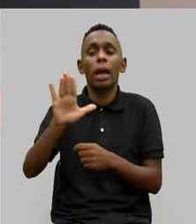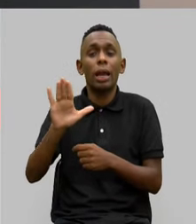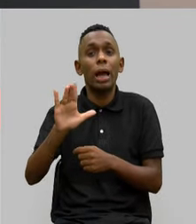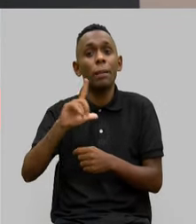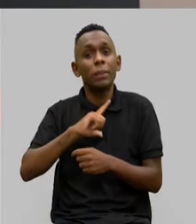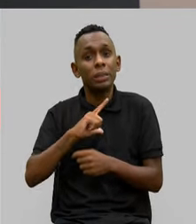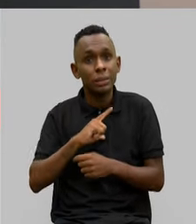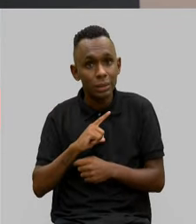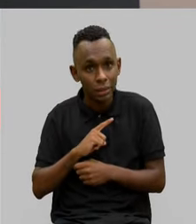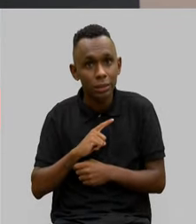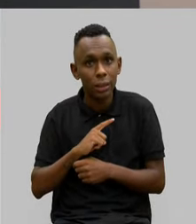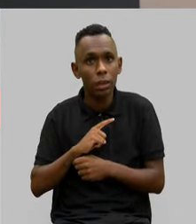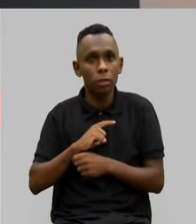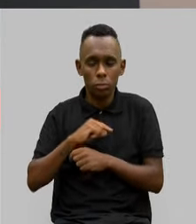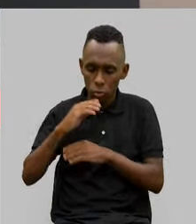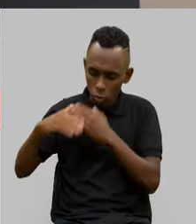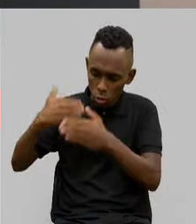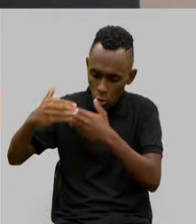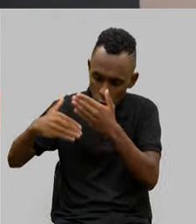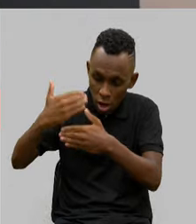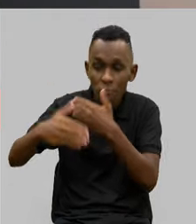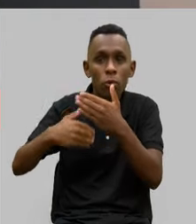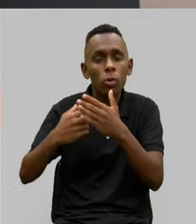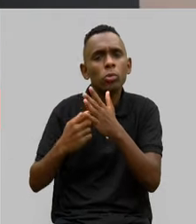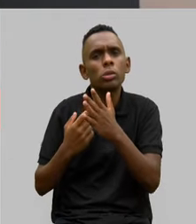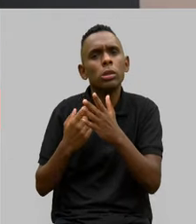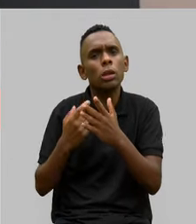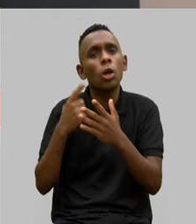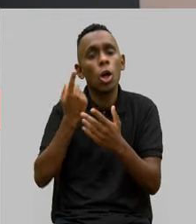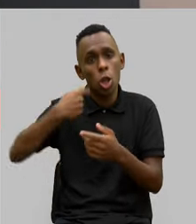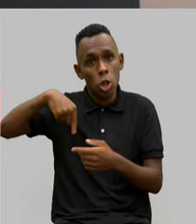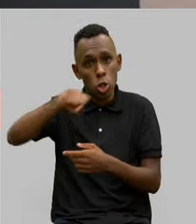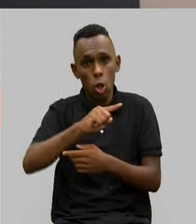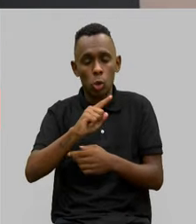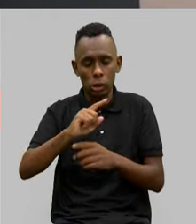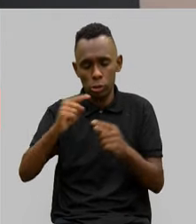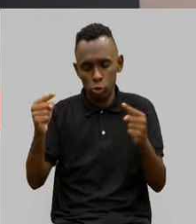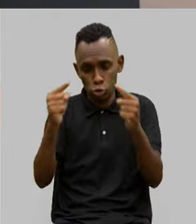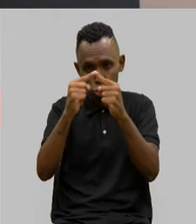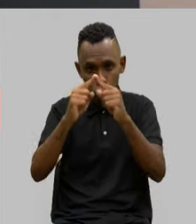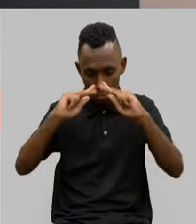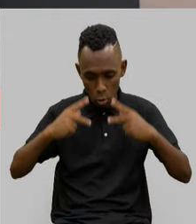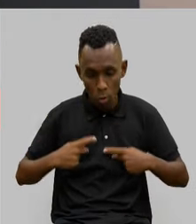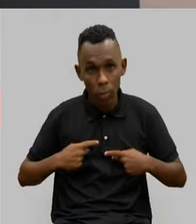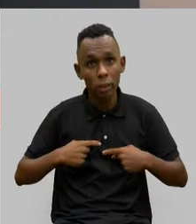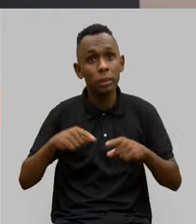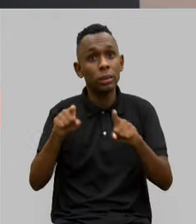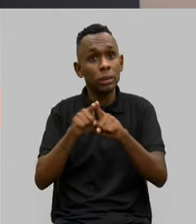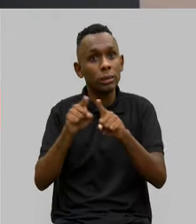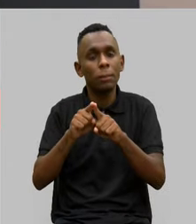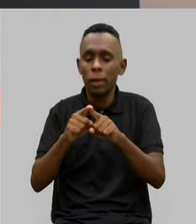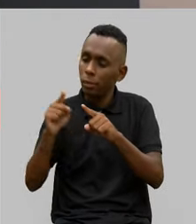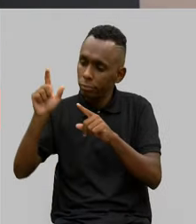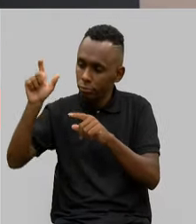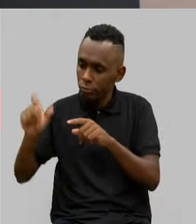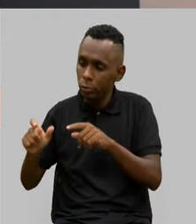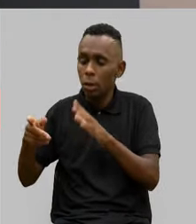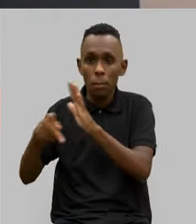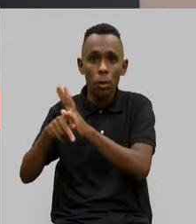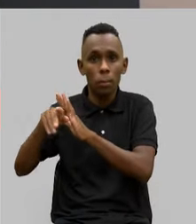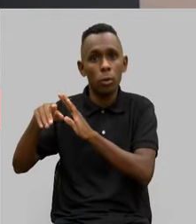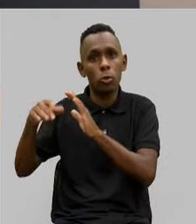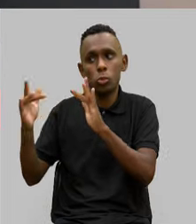de uma coevolução O que é isso a nossa espécie e a espécie cannabis cannabis